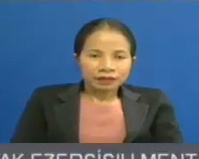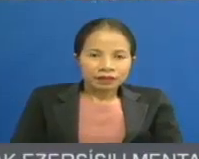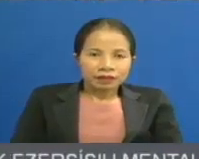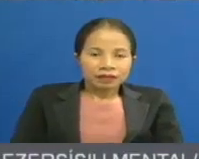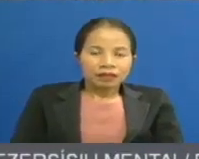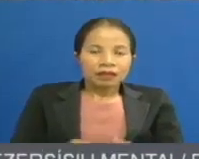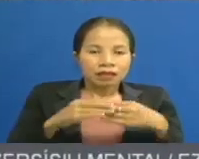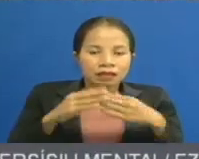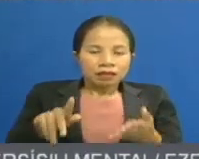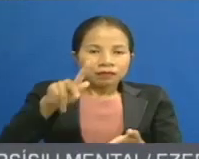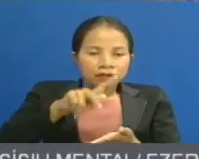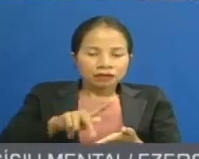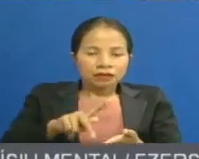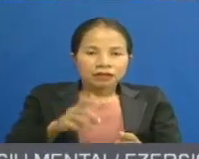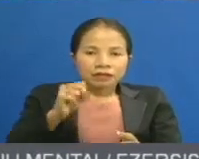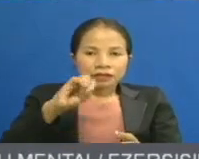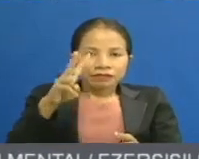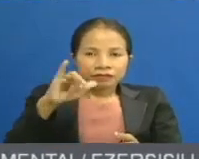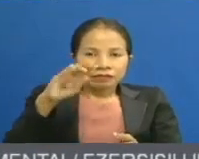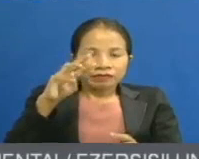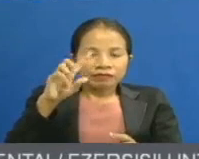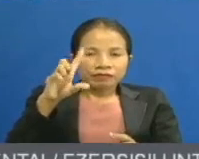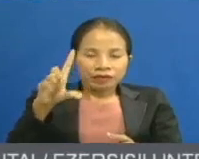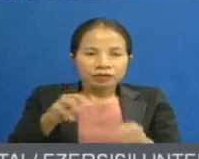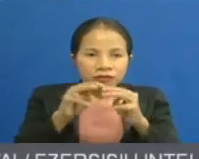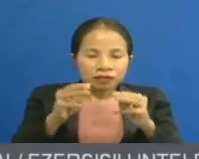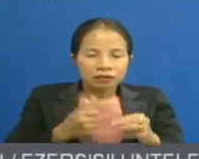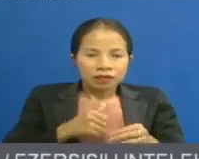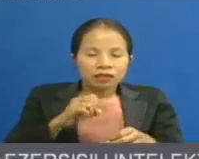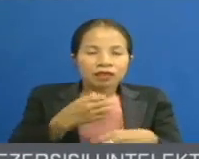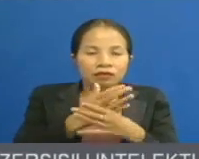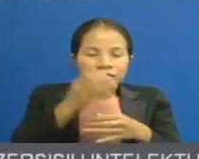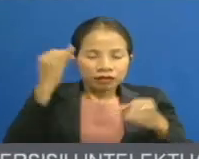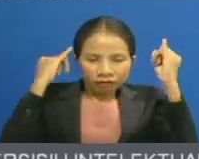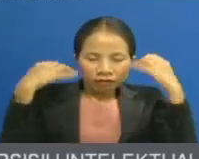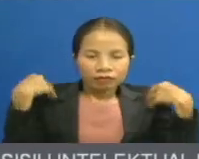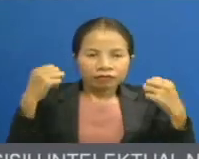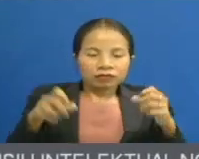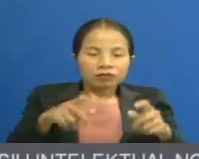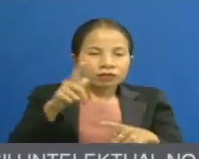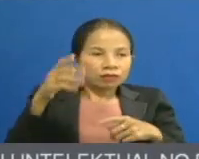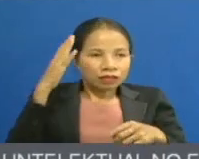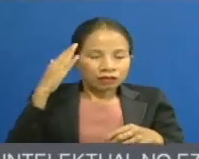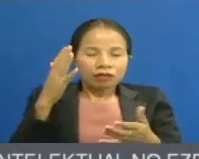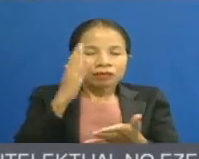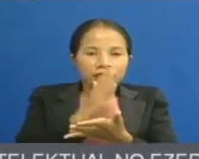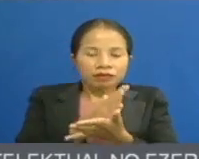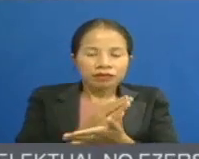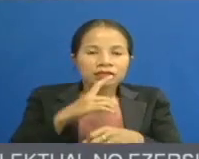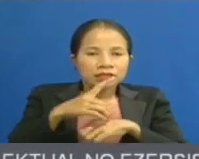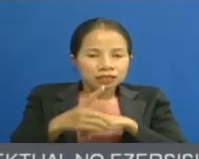Autoridade de Proteção Civil Município Ainaro halau campanha público rodeia força comunidade nia consciência e a prevenção